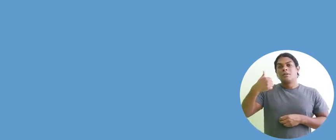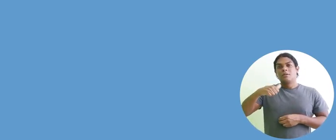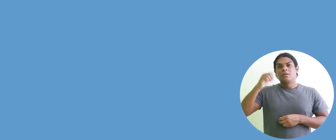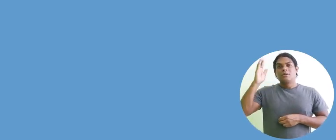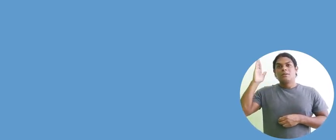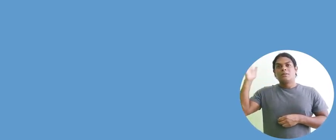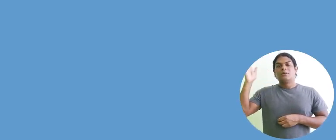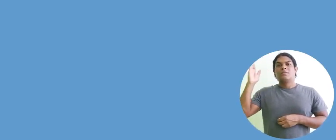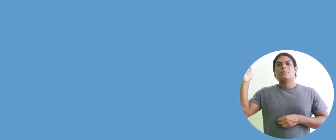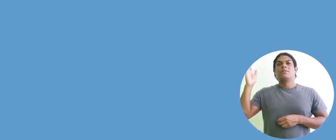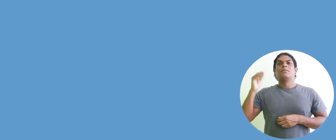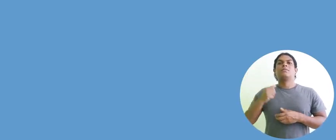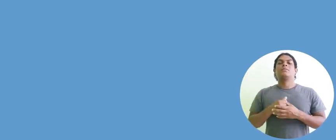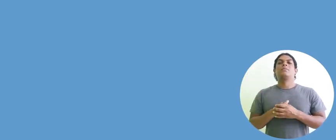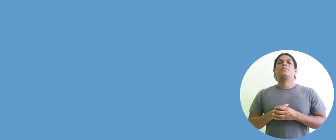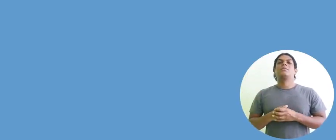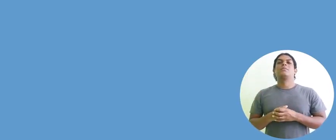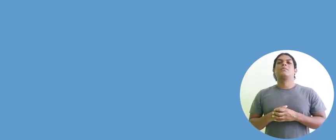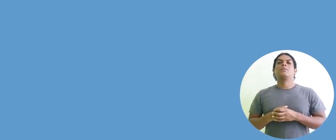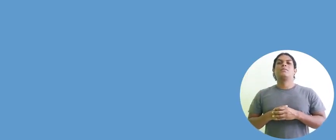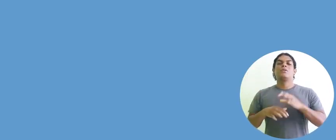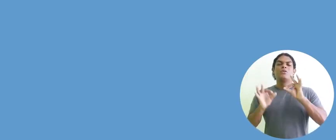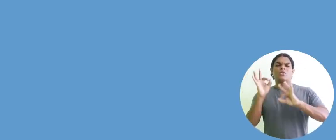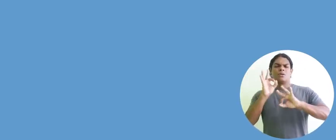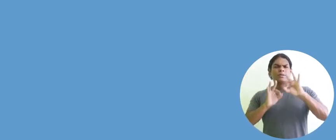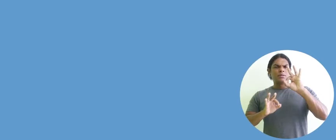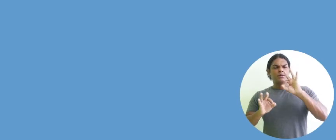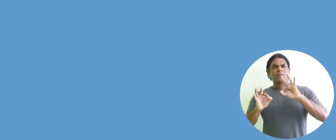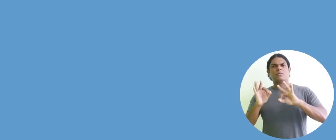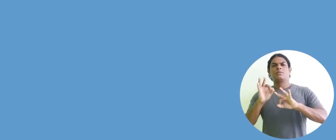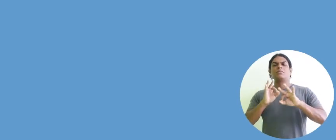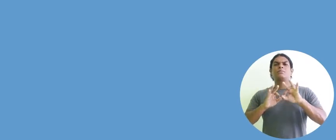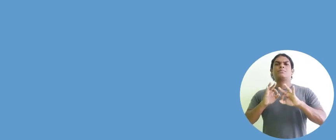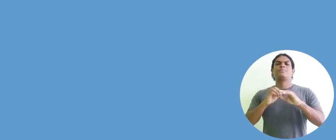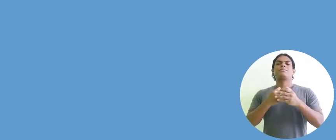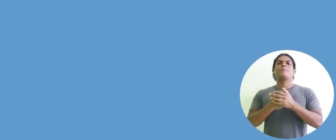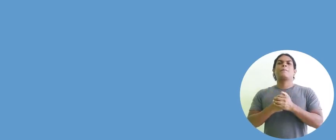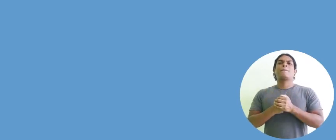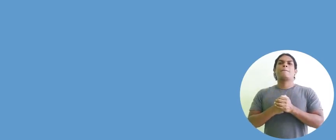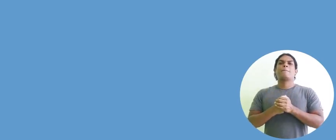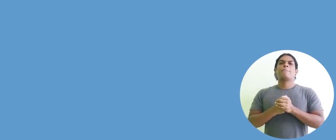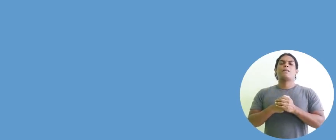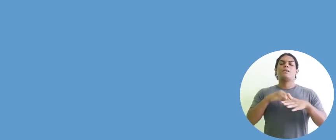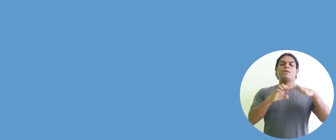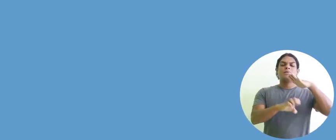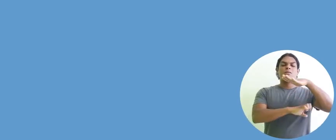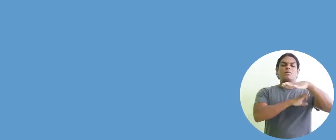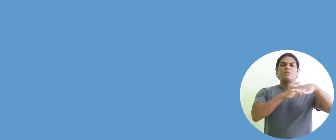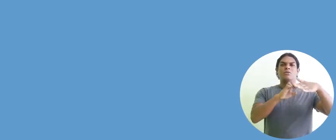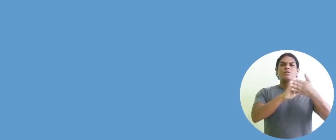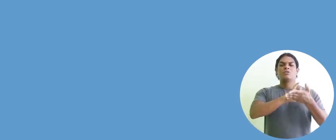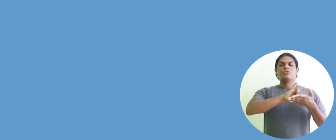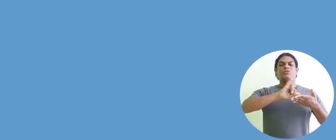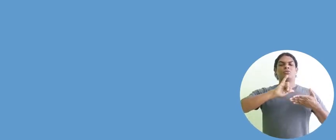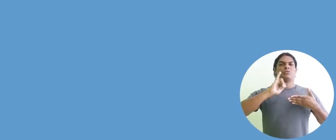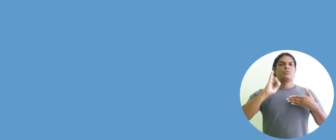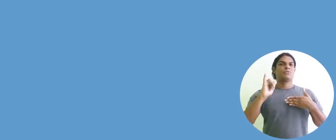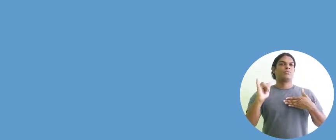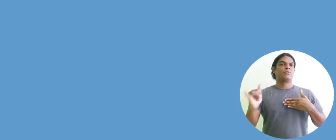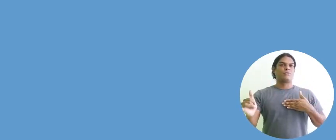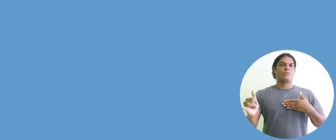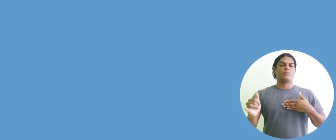é ocorrer a negociação e o primeiro passo é o exportador efetuar o embarque, como estamos vendo aqui.